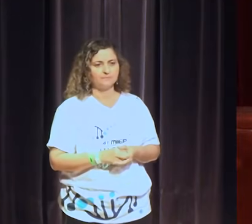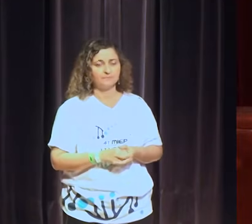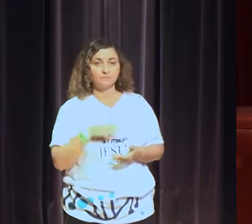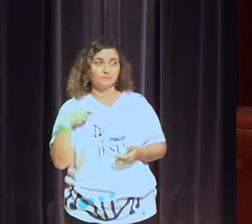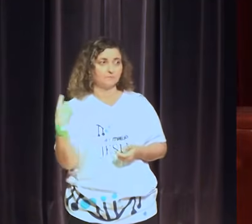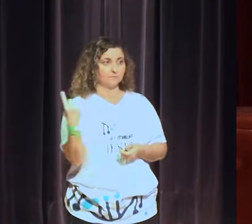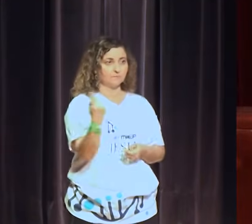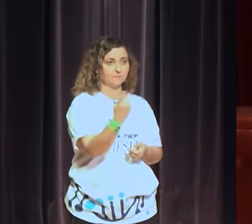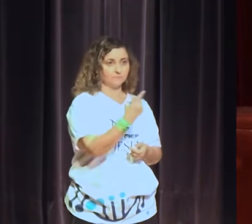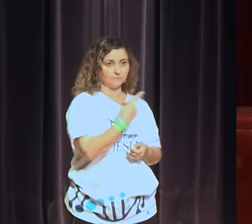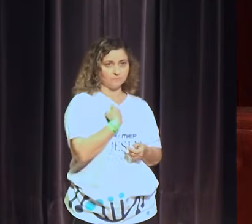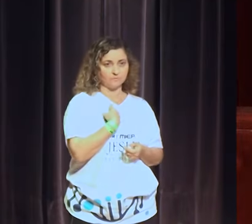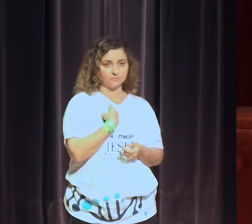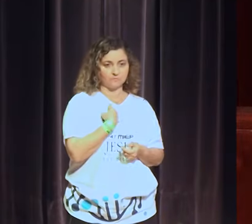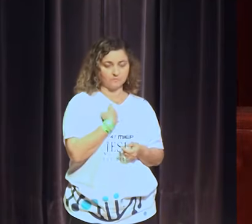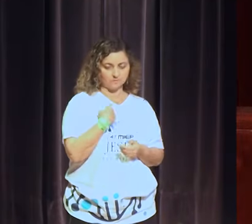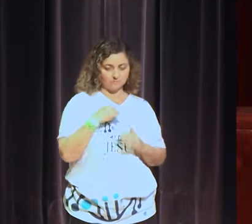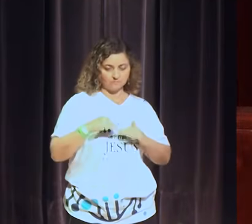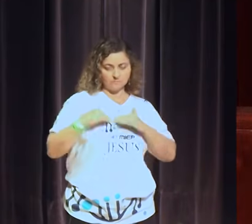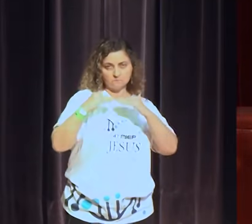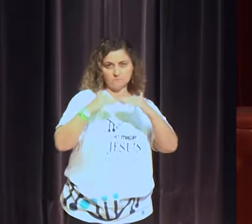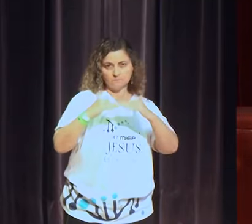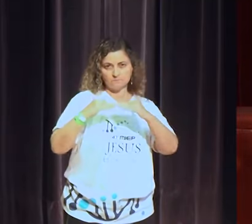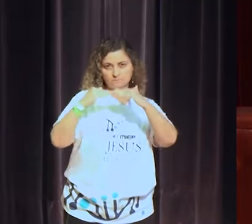nós, durante o processo evolutivo,